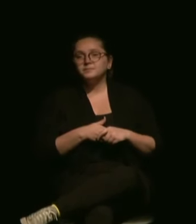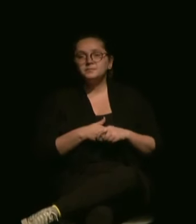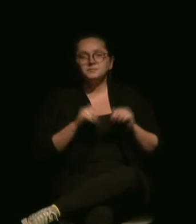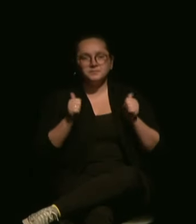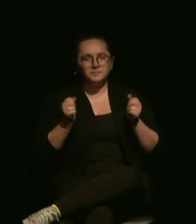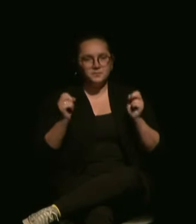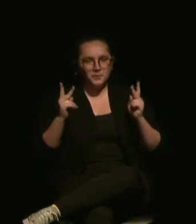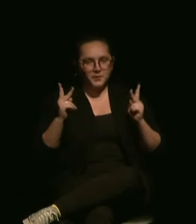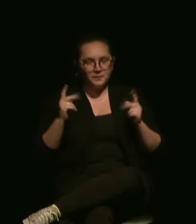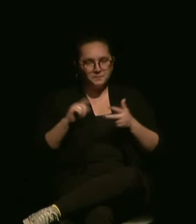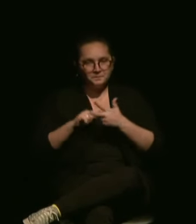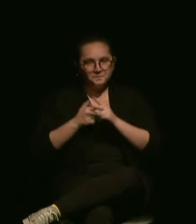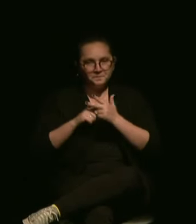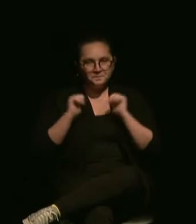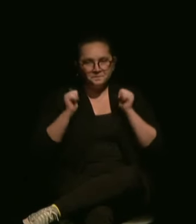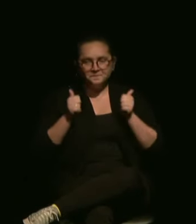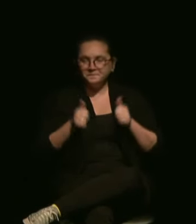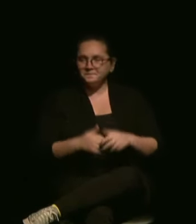lá.